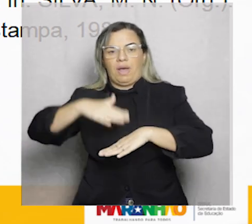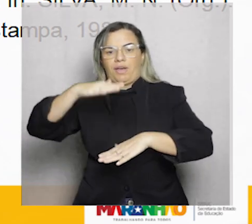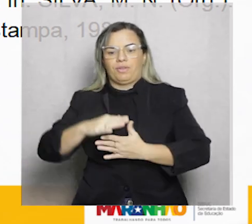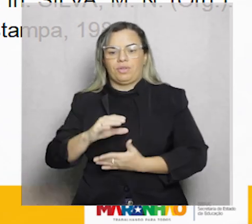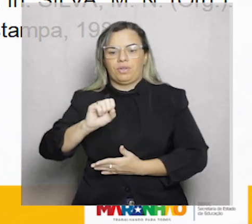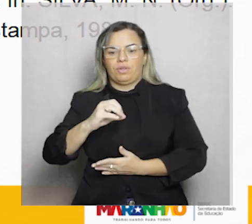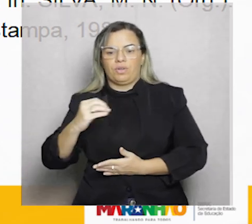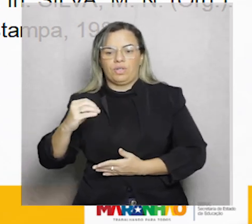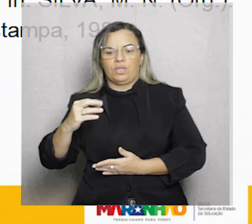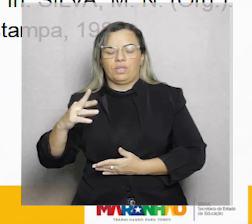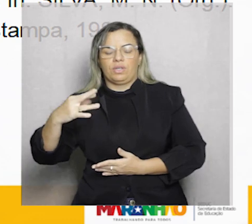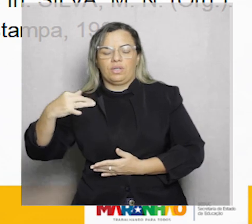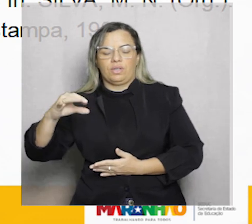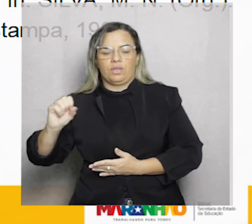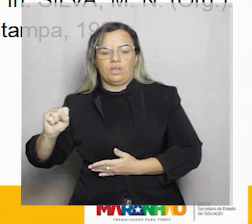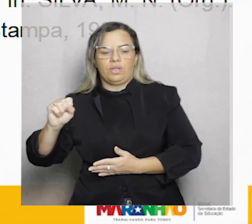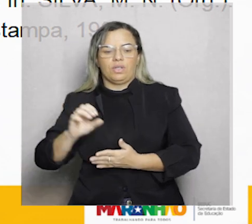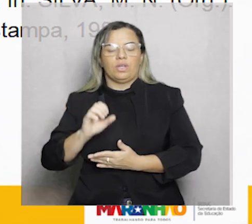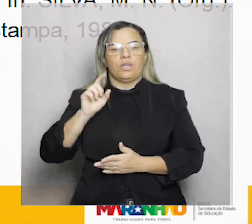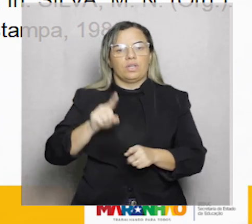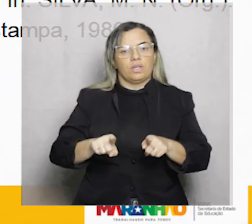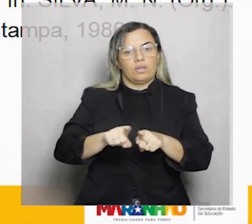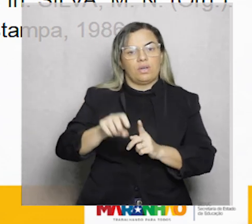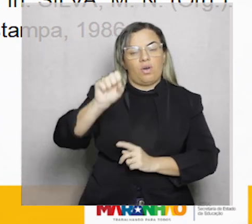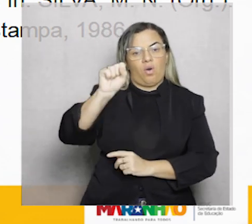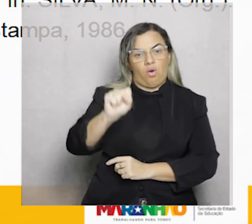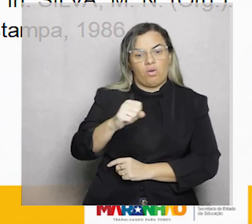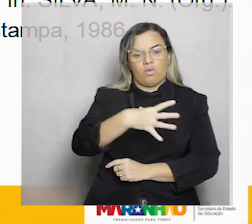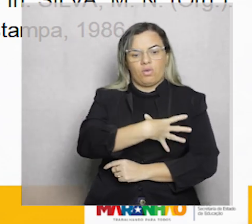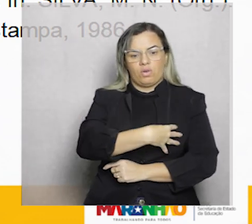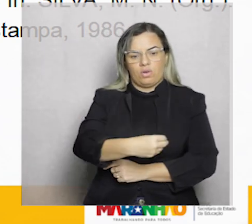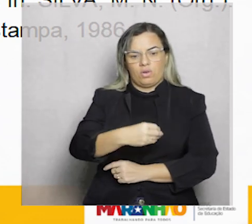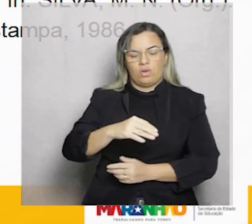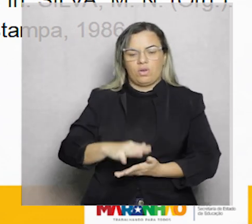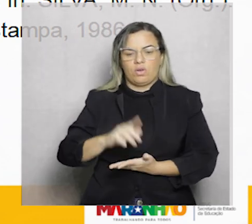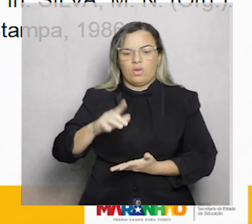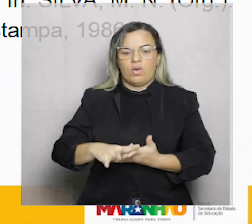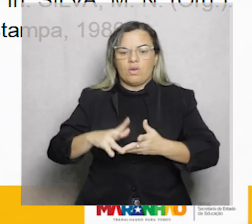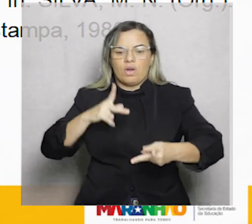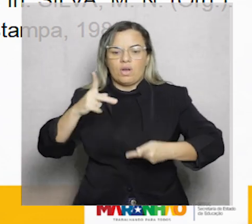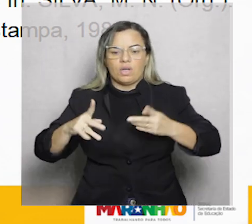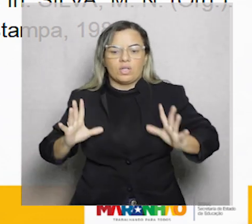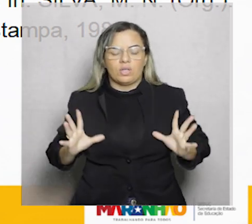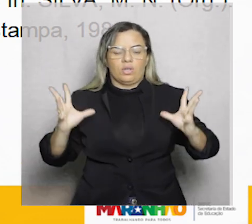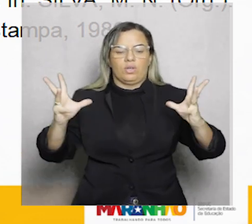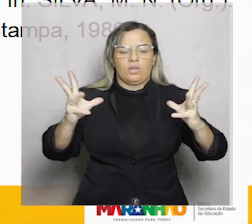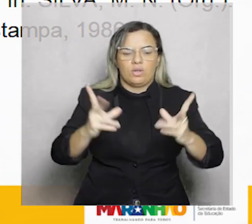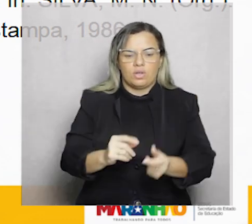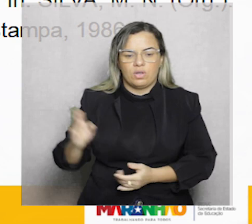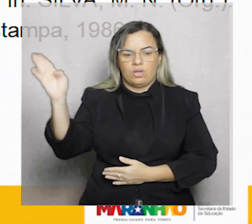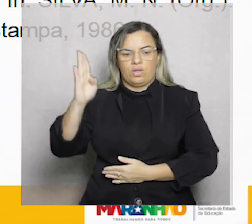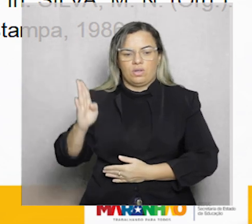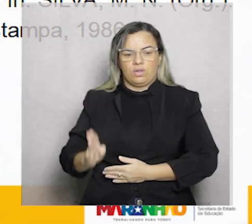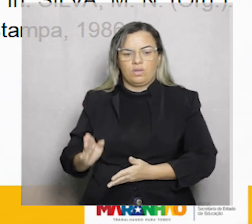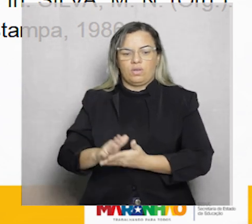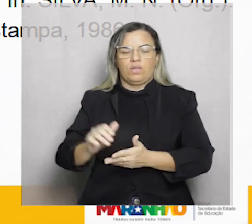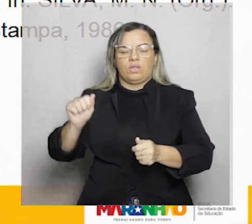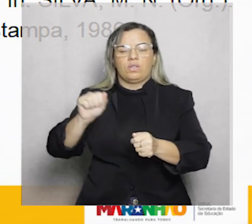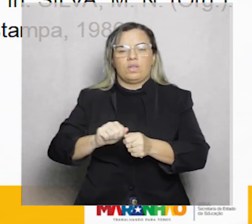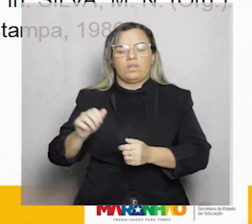e 8 filhos. Declarava que todos os brasileiros se fizessem